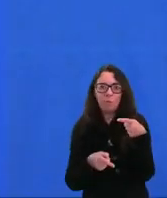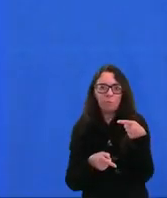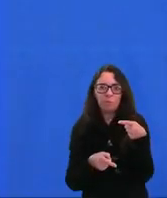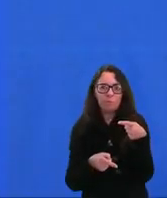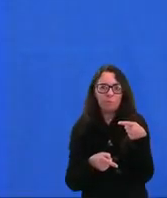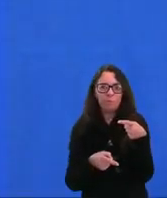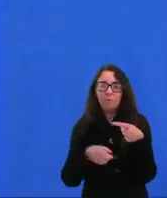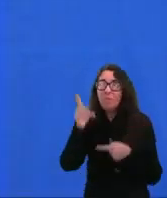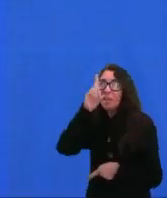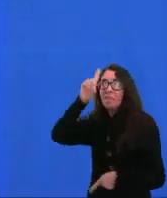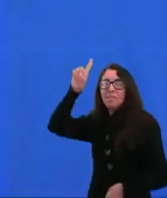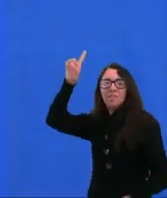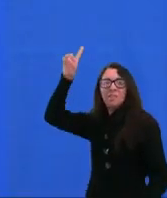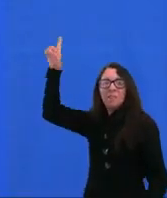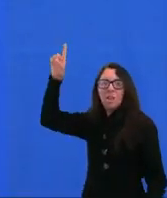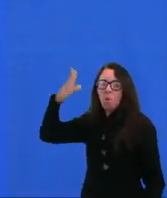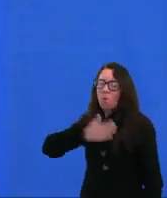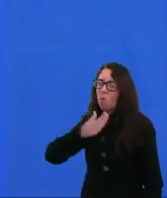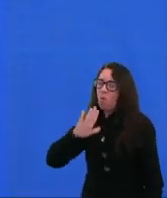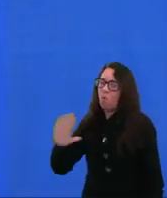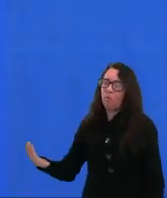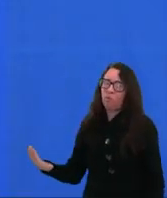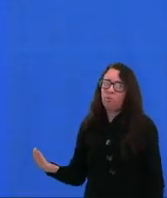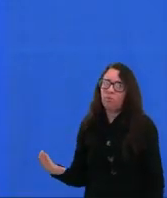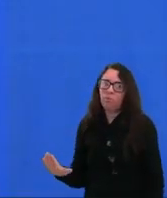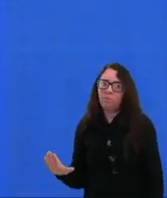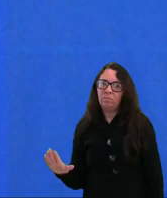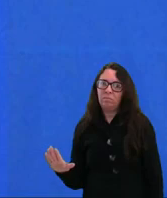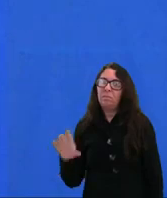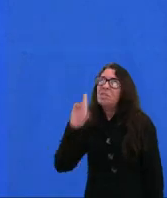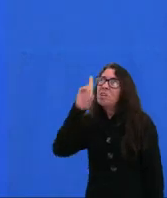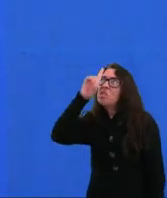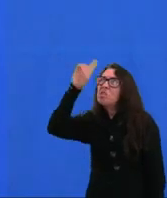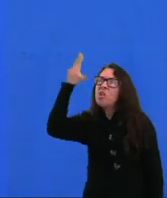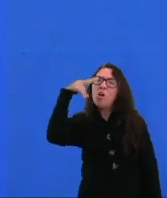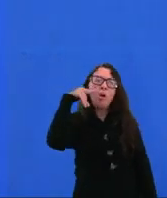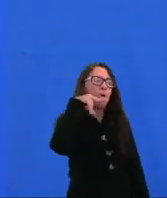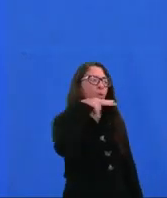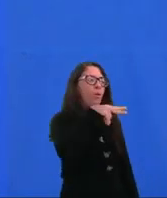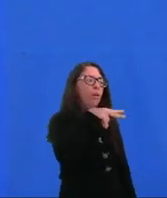Às vezes usa-se meio ilegal, ilícito, né? Falta de ética